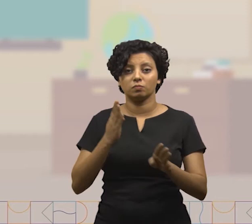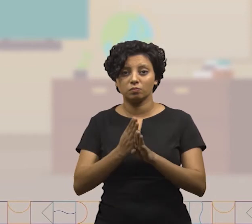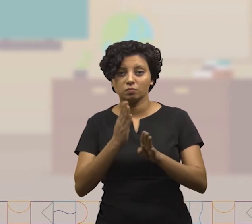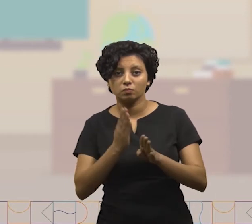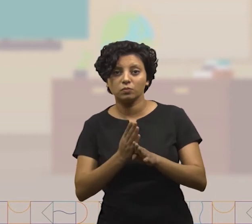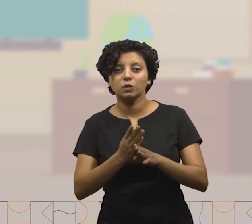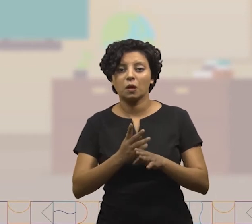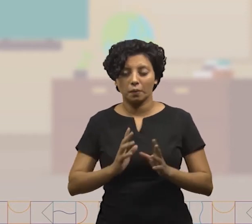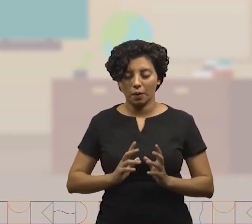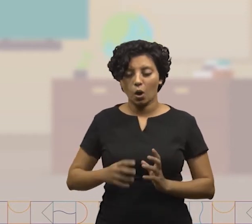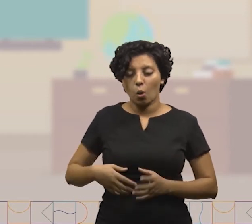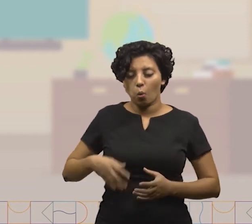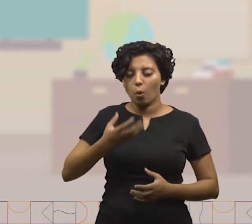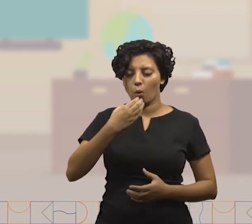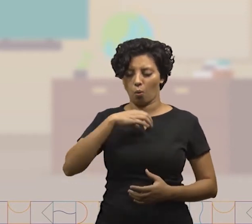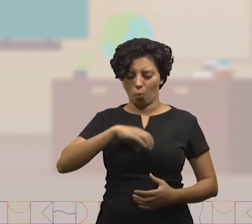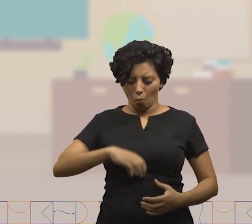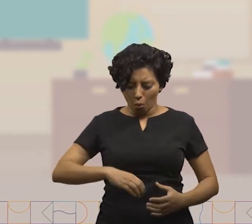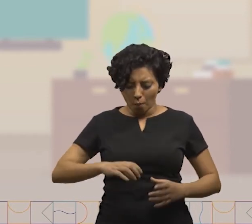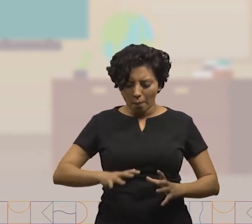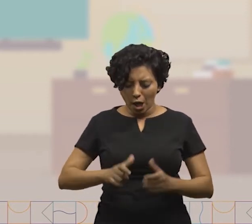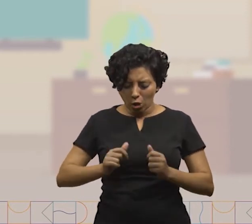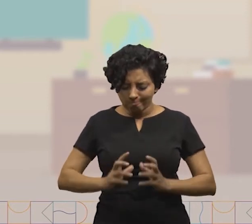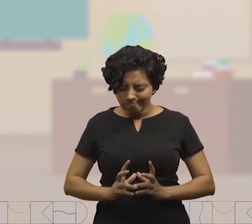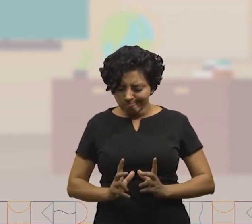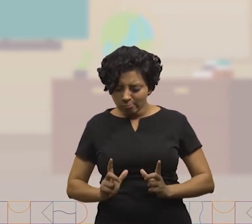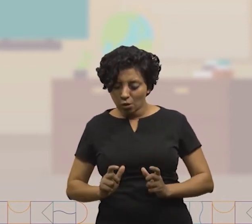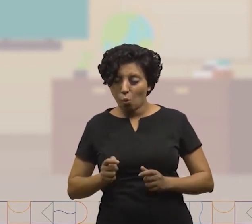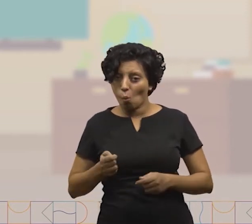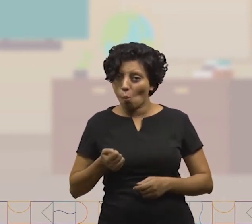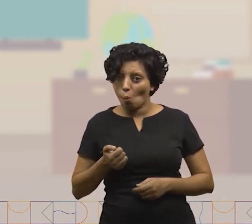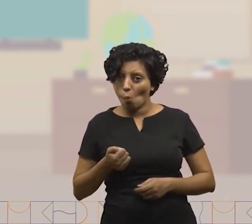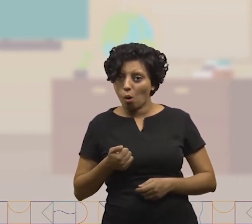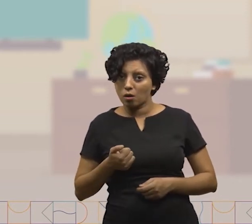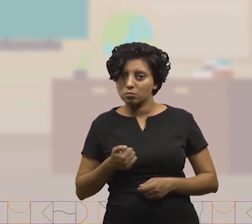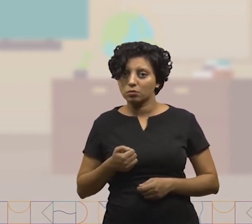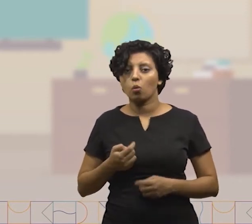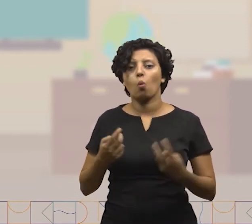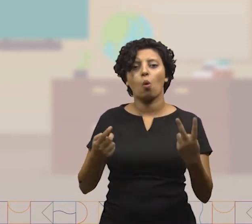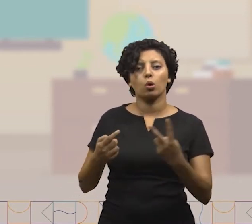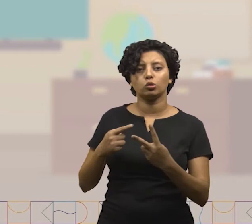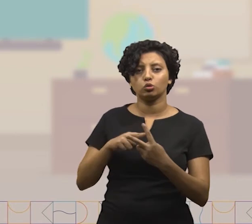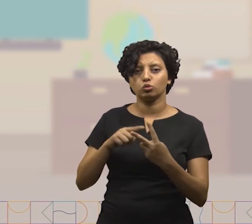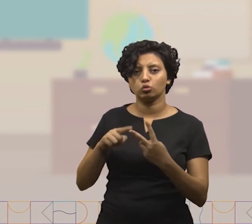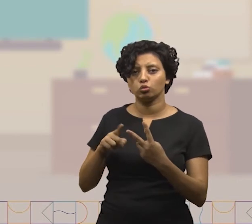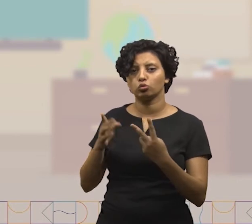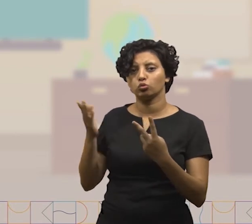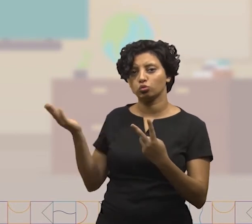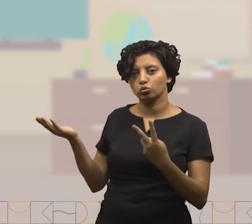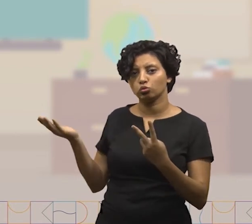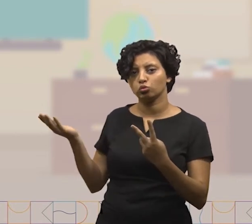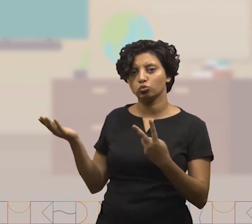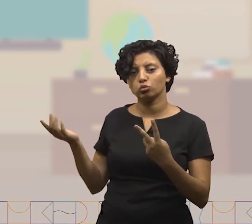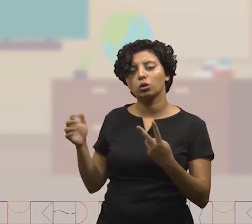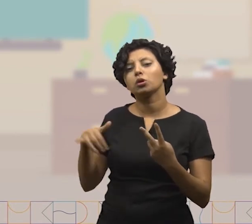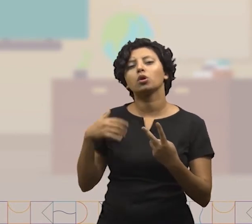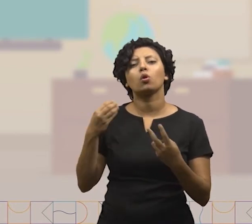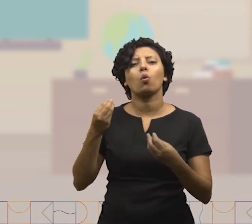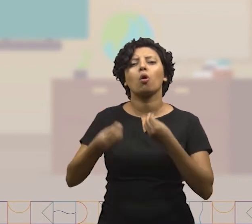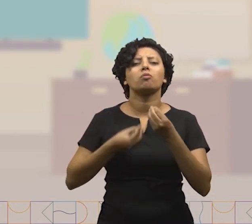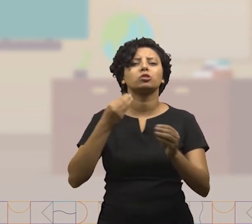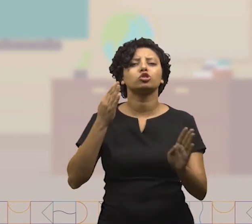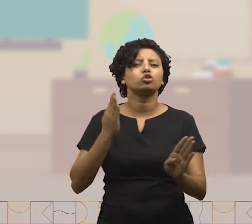mais digeridos? No estômago ou no intestino delgado? Quais informações você usou